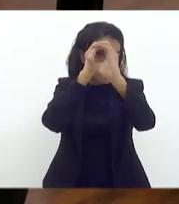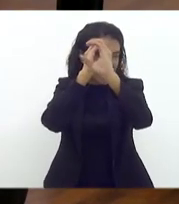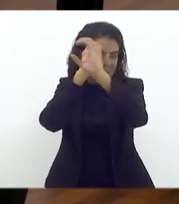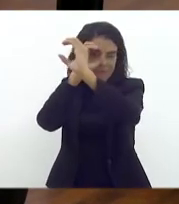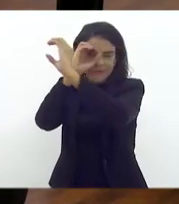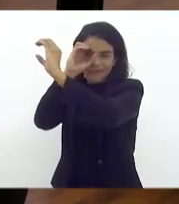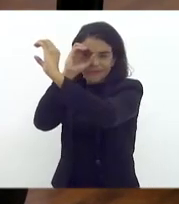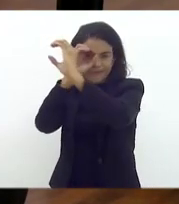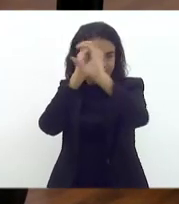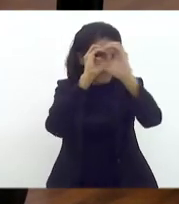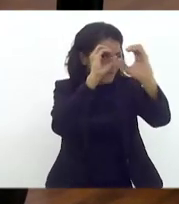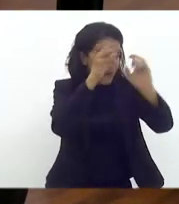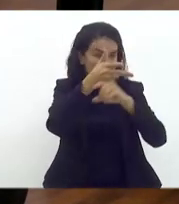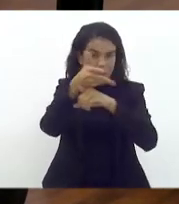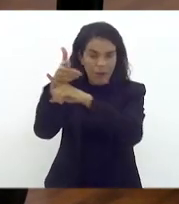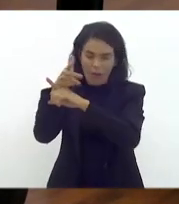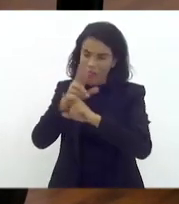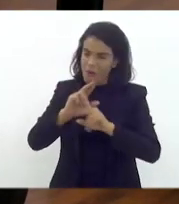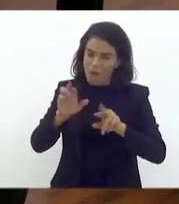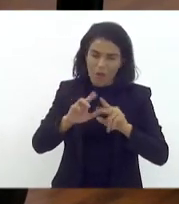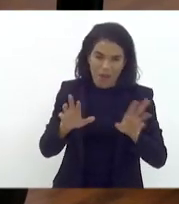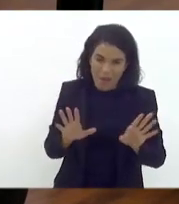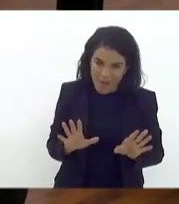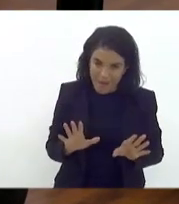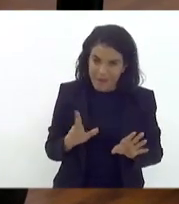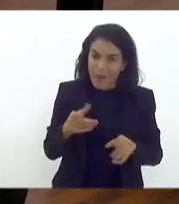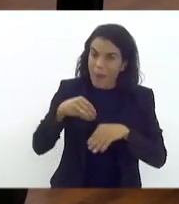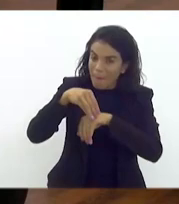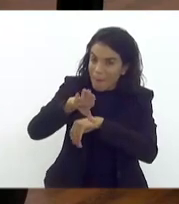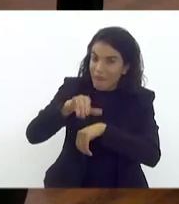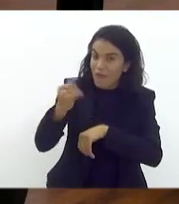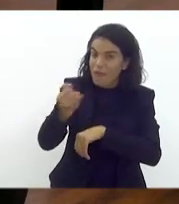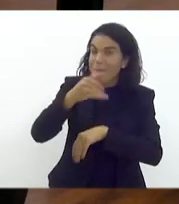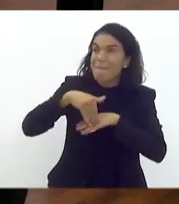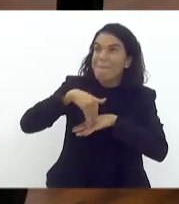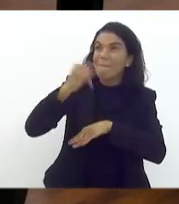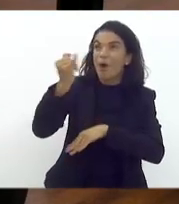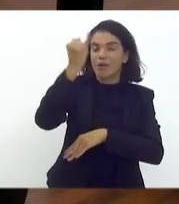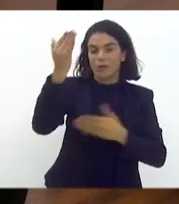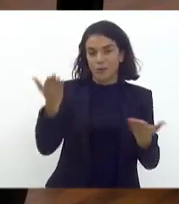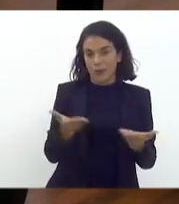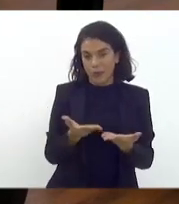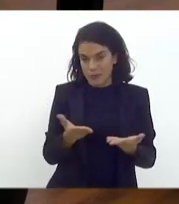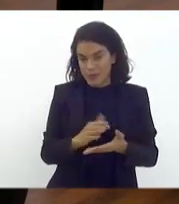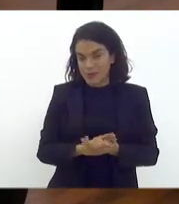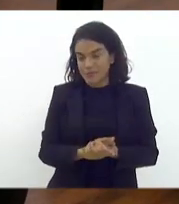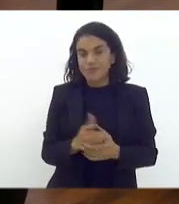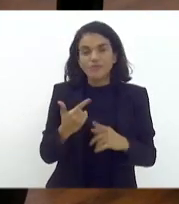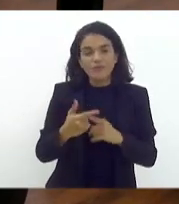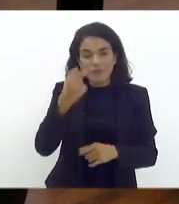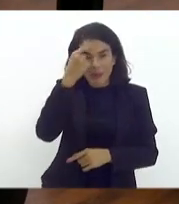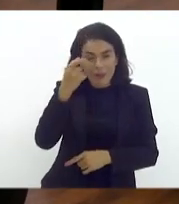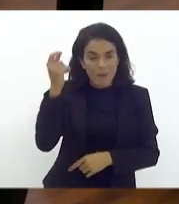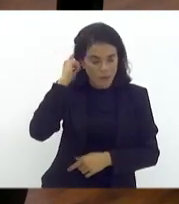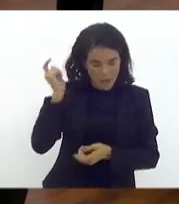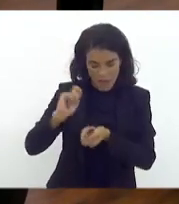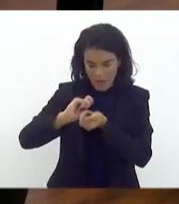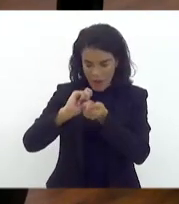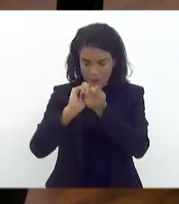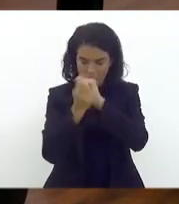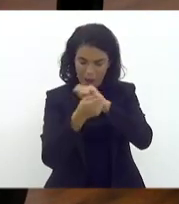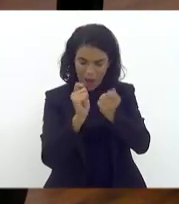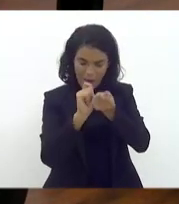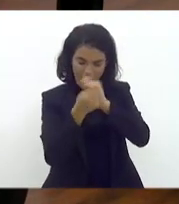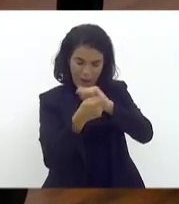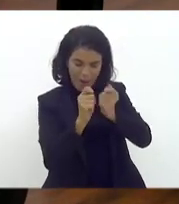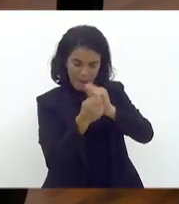talvez seja a informação mais importante da Tarde de hoje porque porque a memória se modifica até até